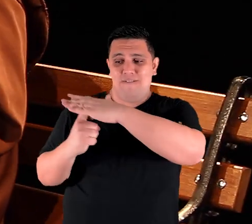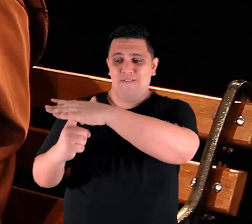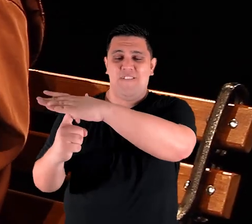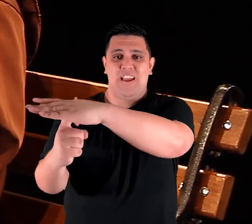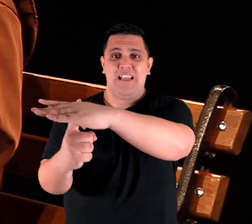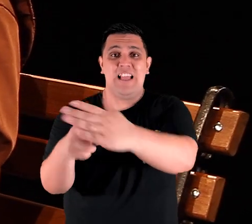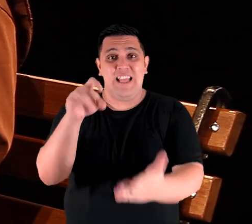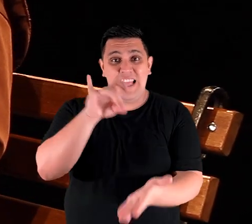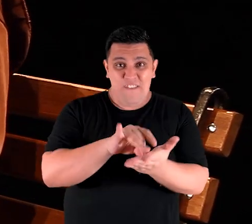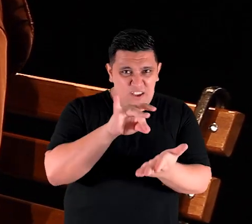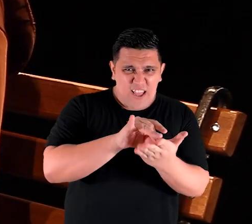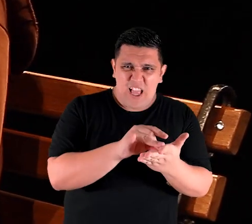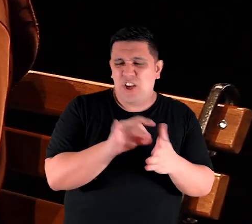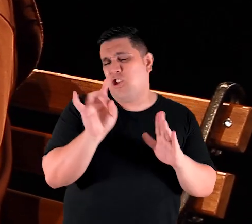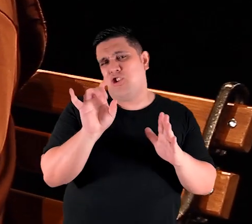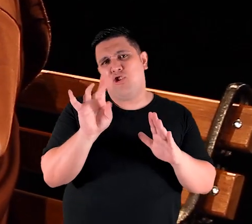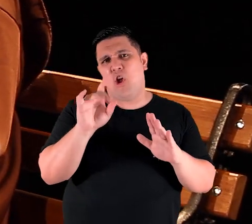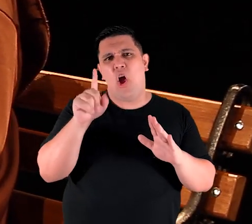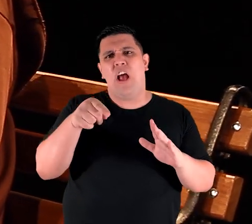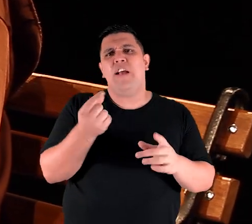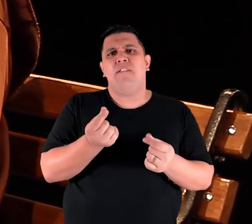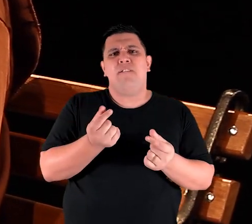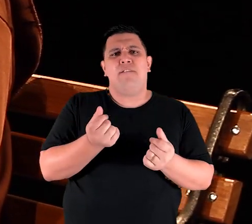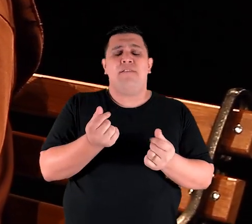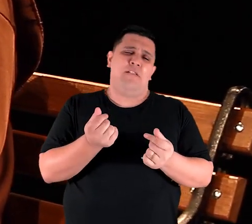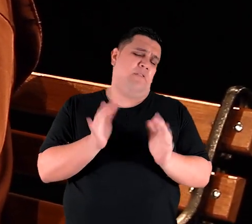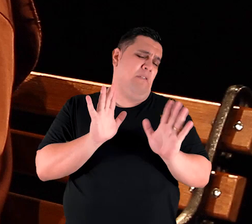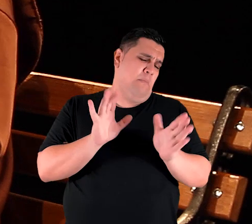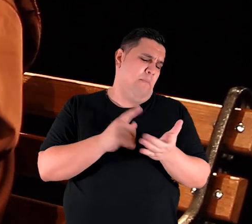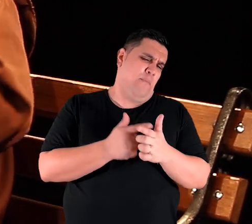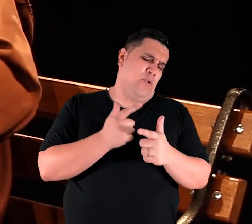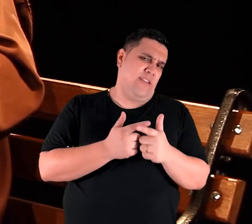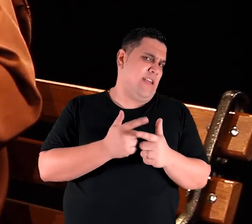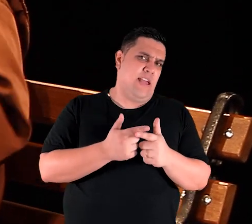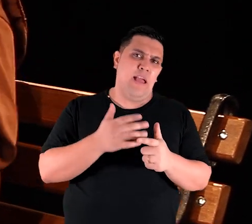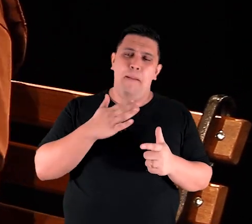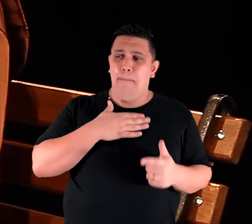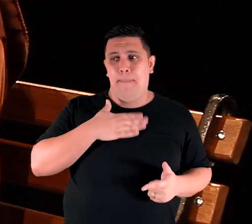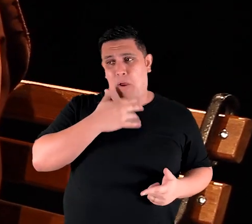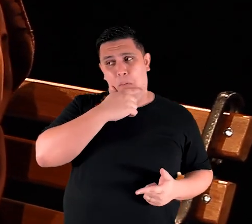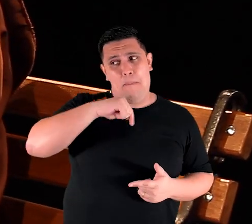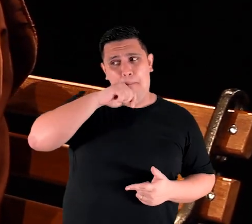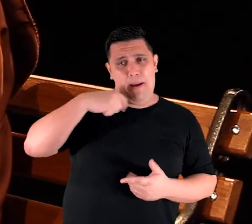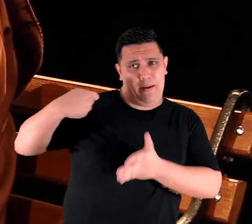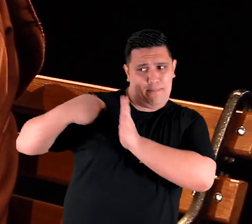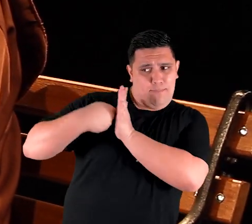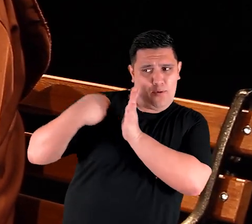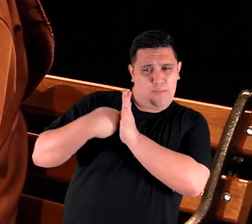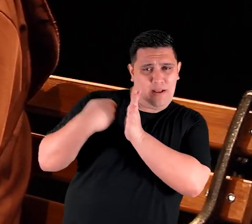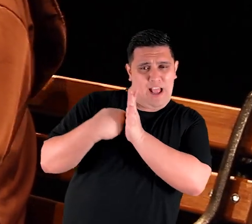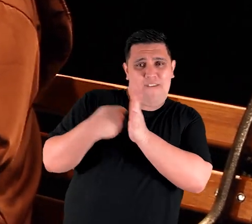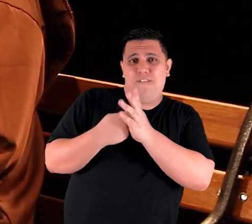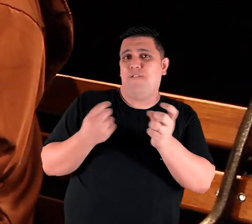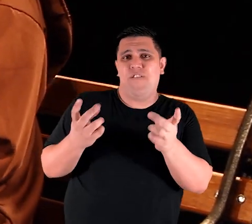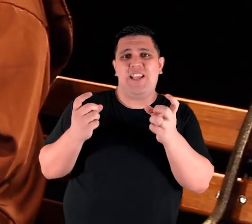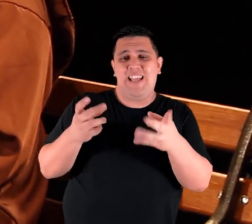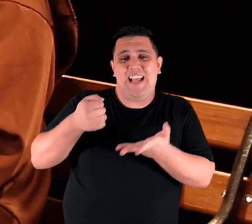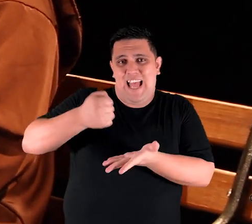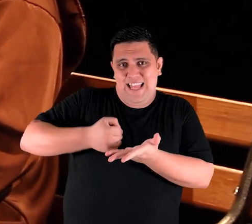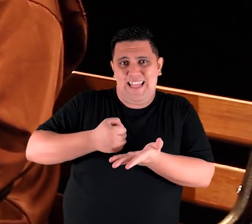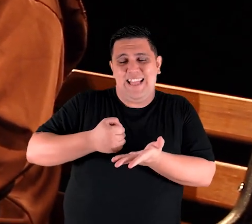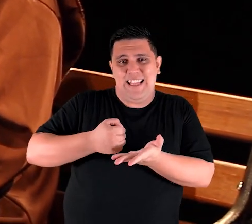Na verdade, liberdade somente financeira, né? Porque meu pai que me obrigava a vender as canecas. Ele era